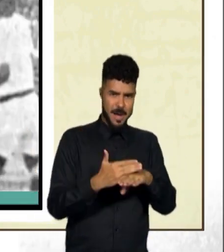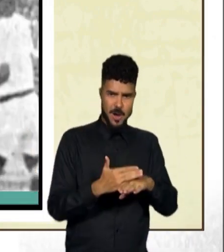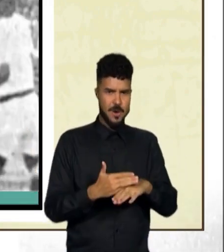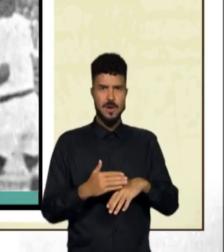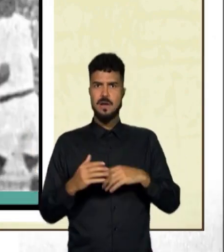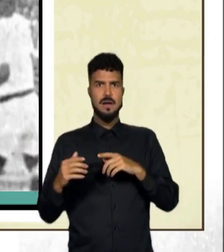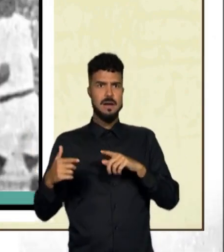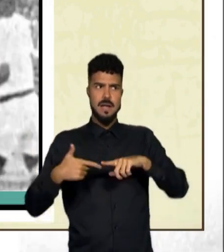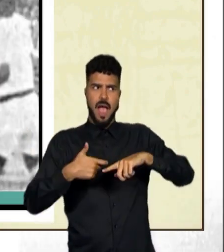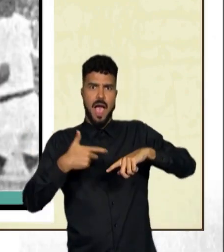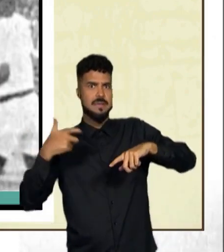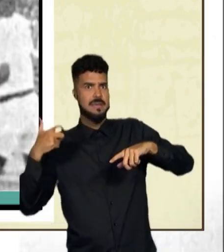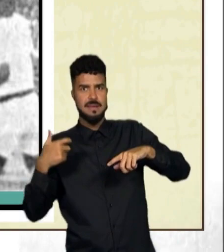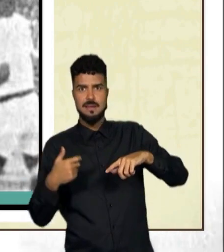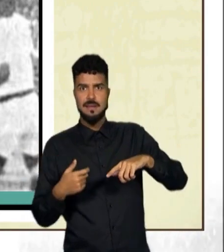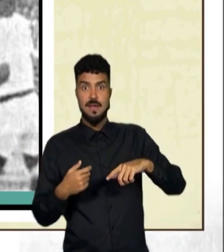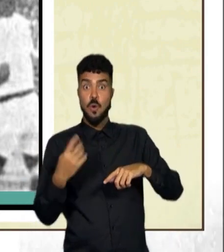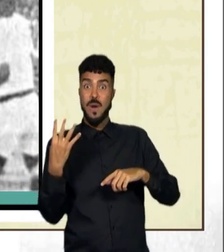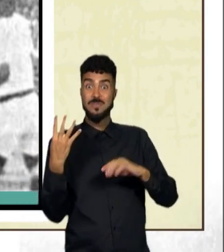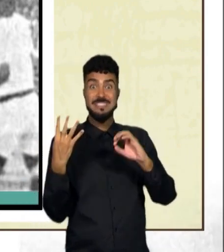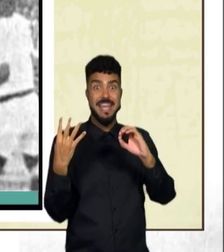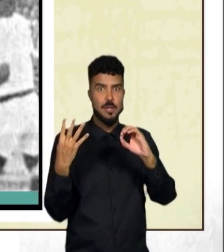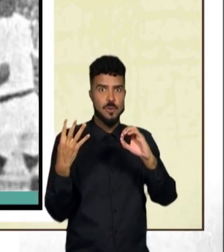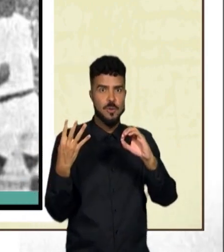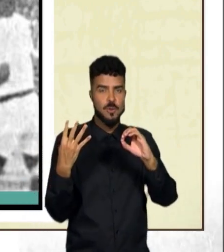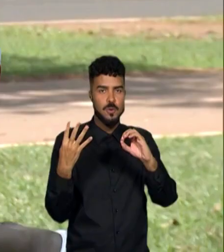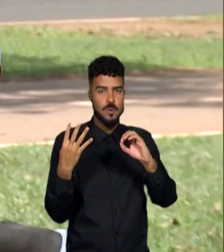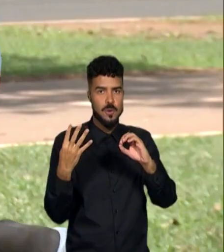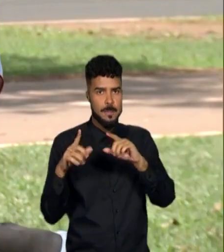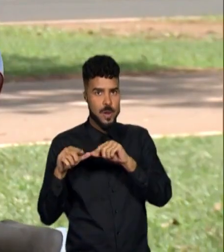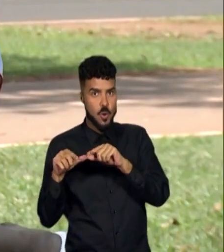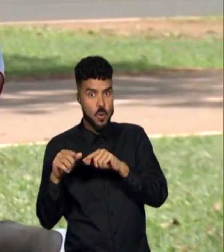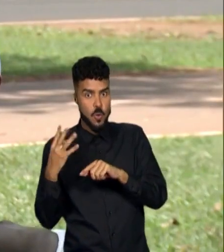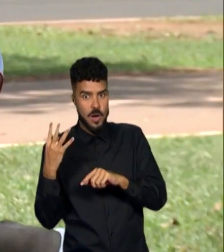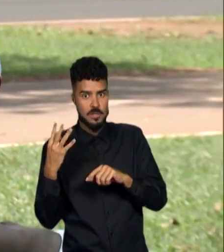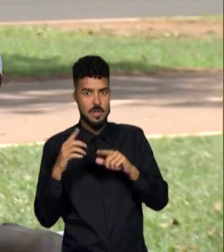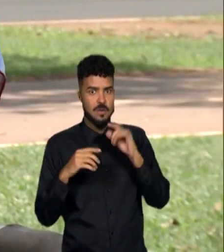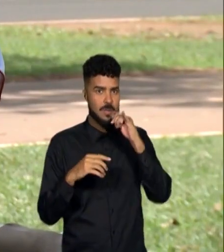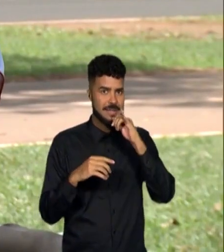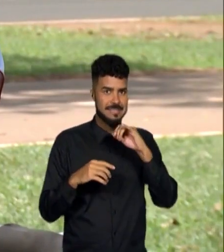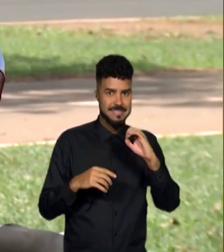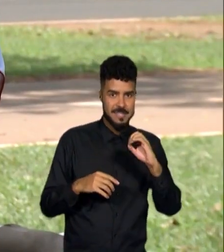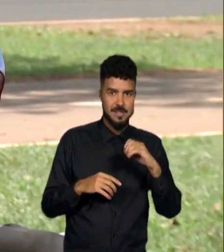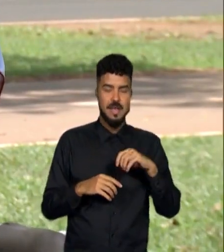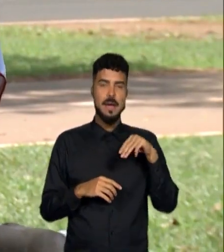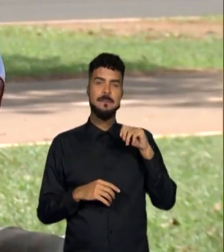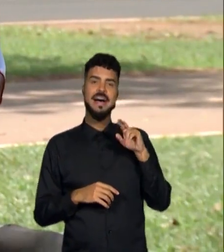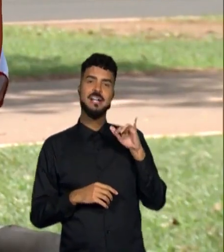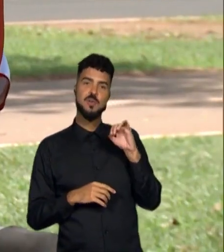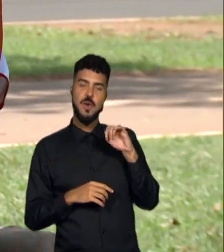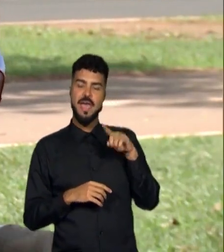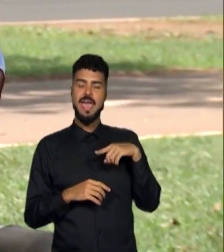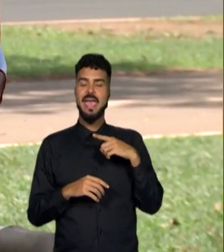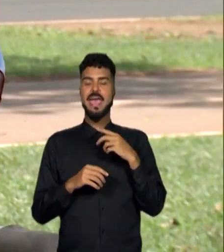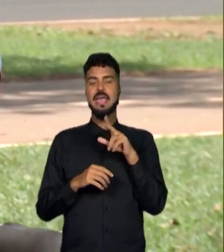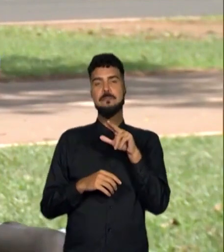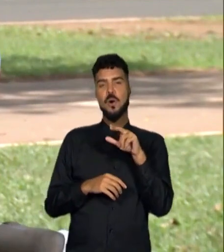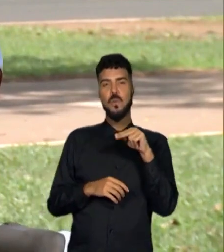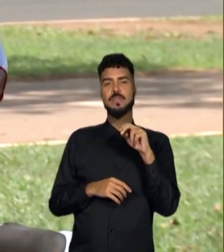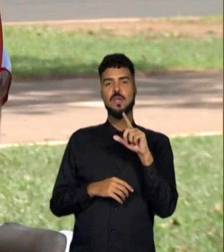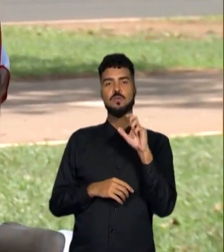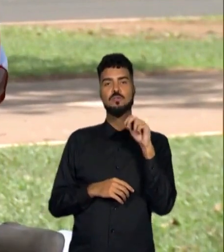tal, e acaba ganhando o Fluminense por 4-0. Bangu 4, Fluminense 0. O Mário Filho, que é o cronista, que é o irmão do Nelson Rodrigues,